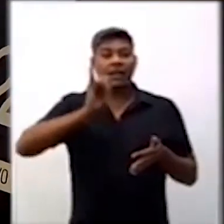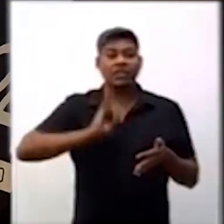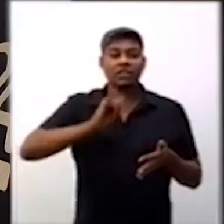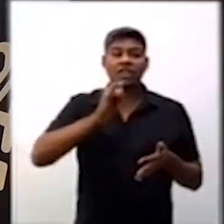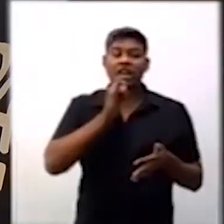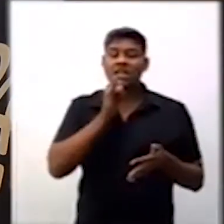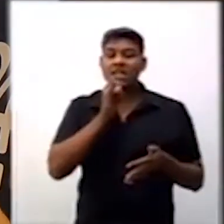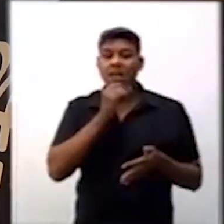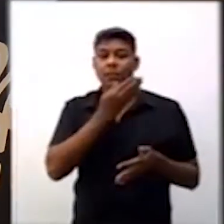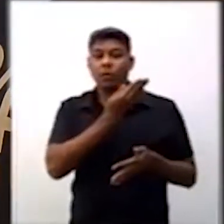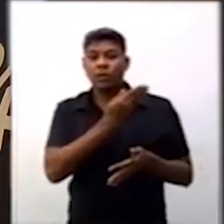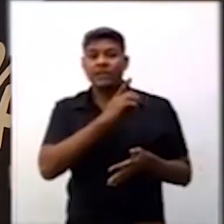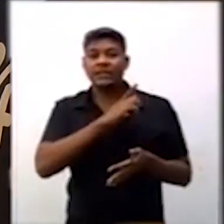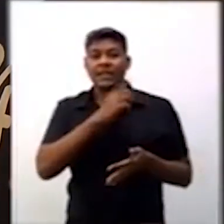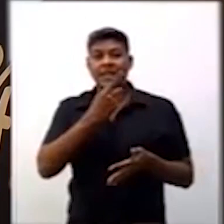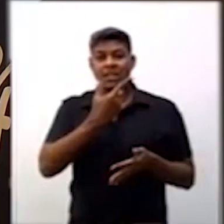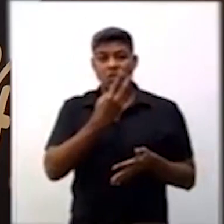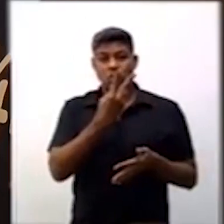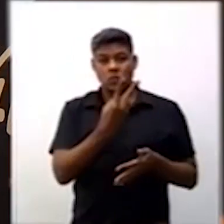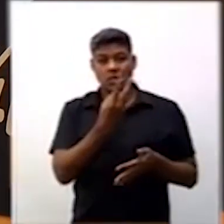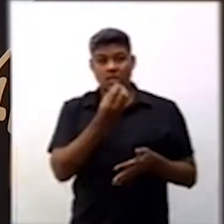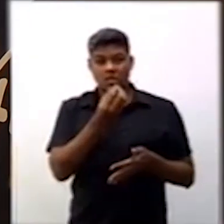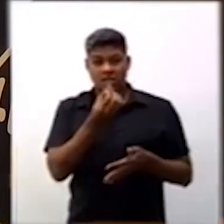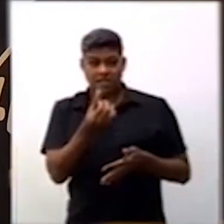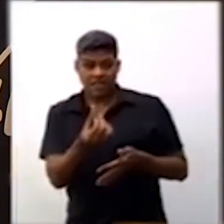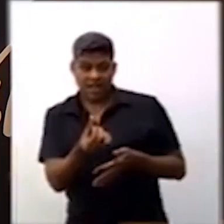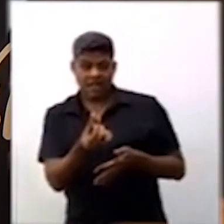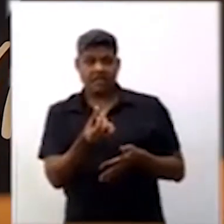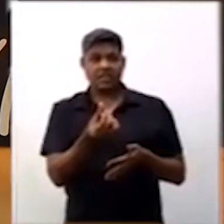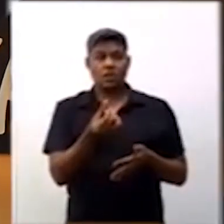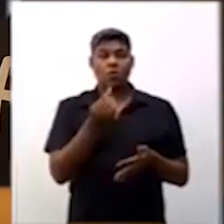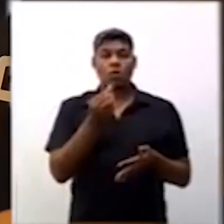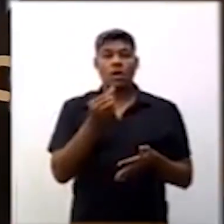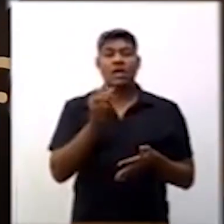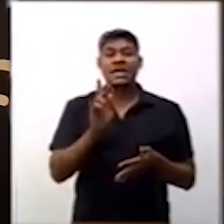tem um consumo de 206